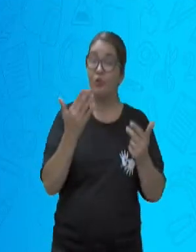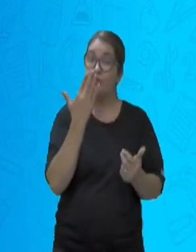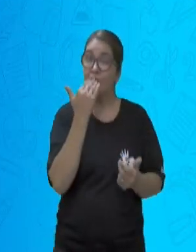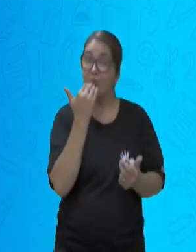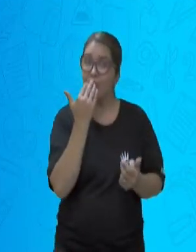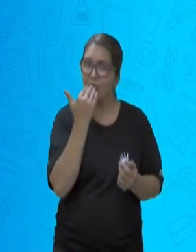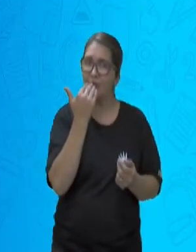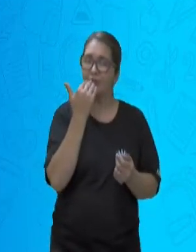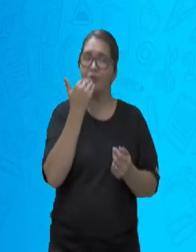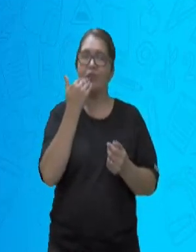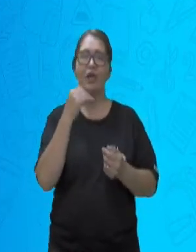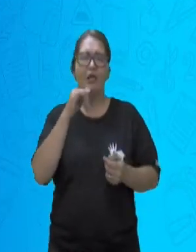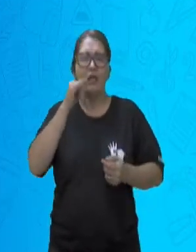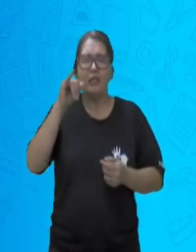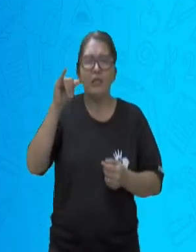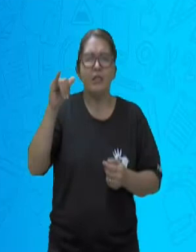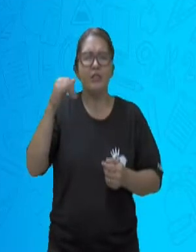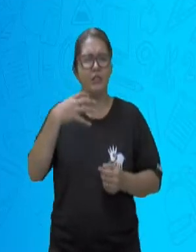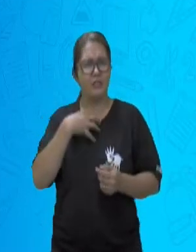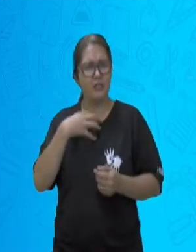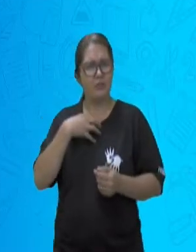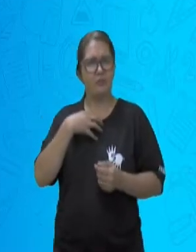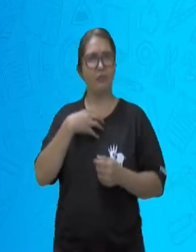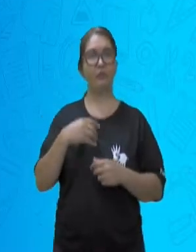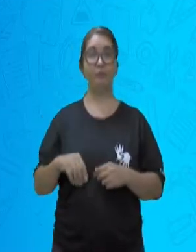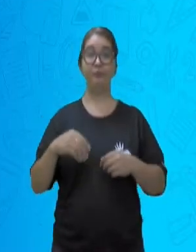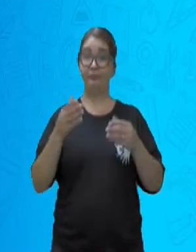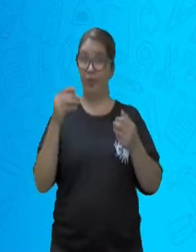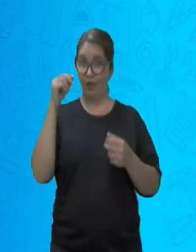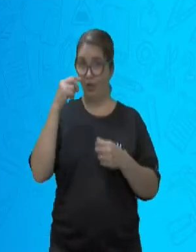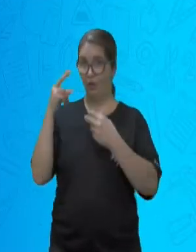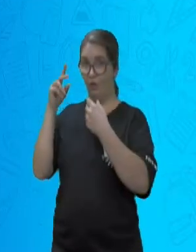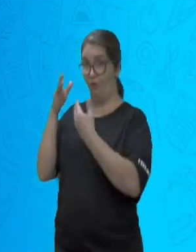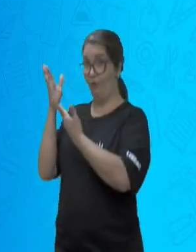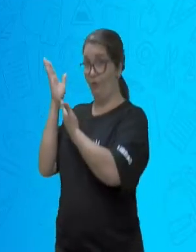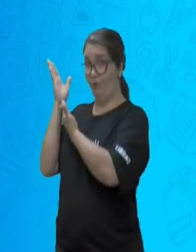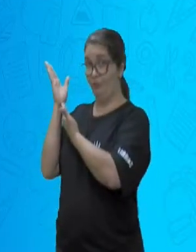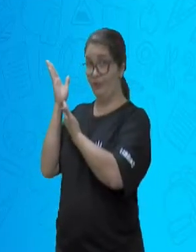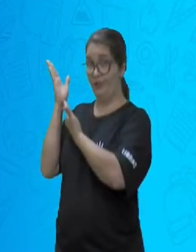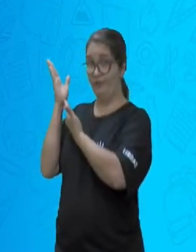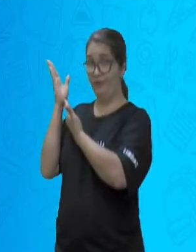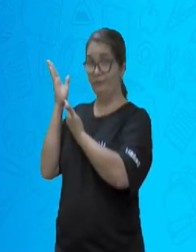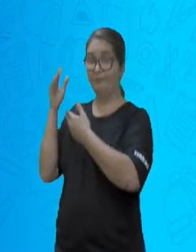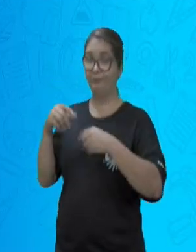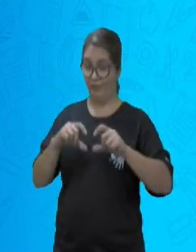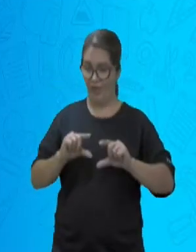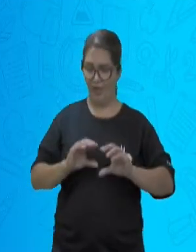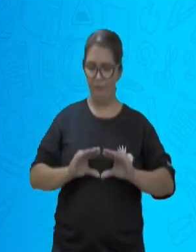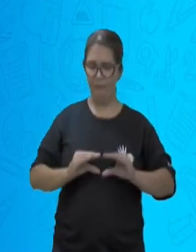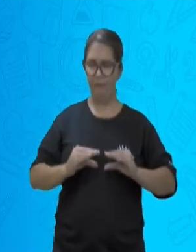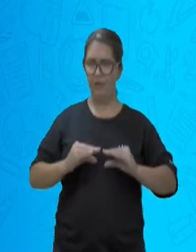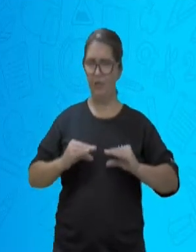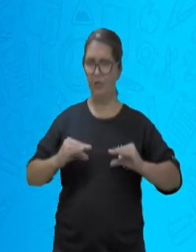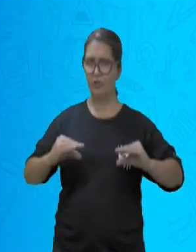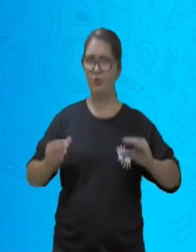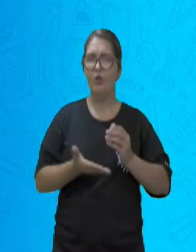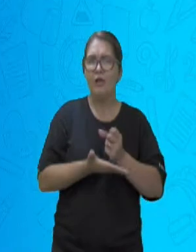estão localizados na parte inferior da pirâmide, na parte de baixo. Eles são chamados